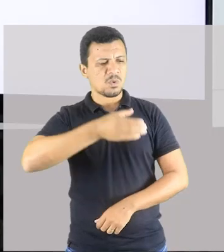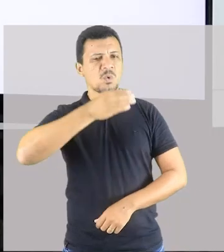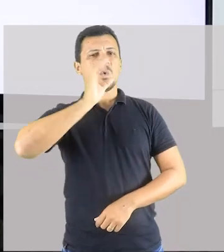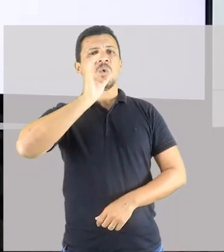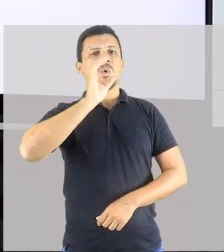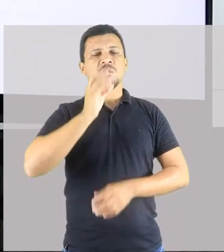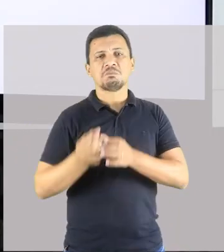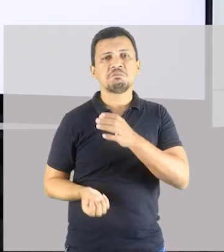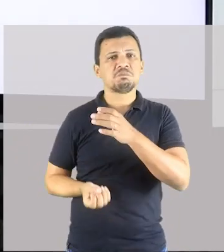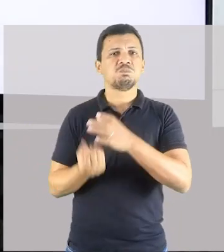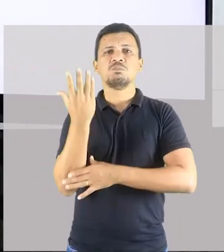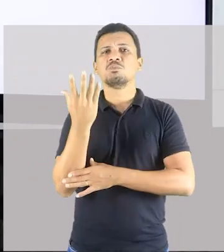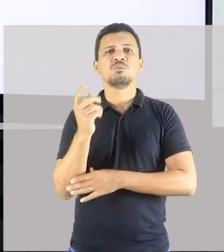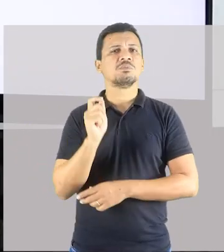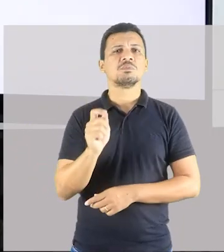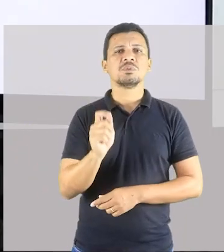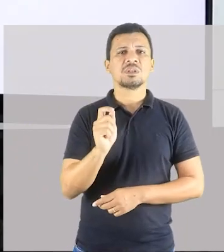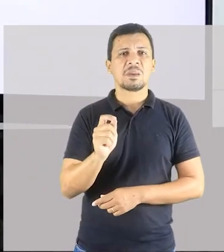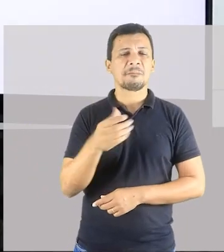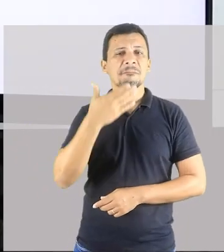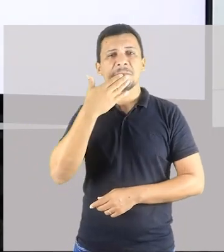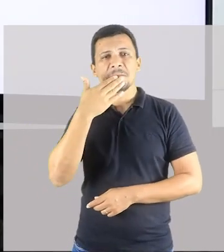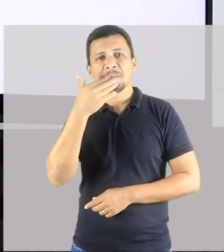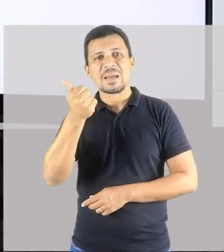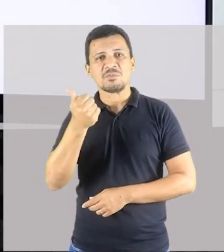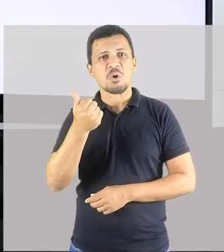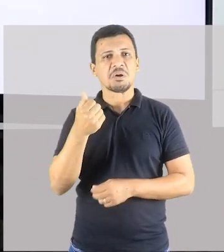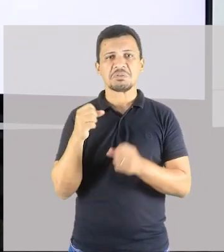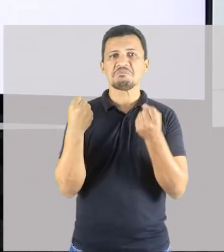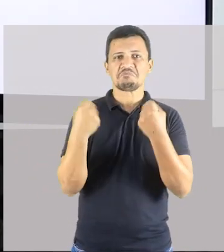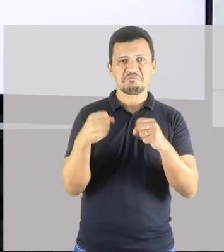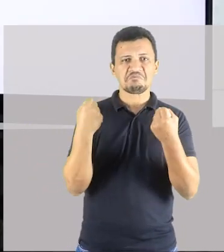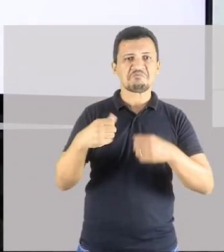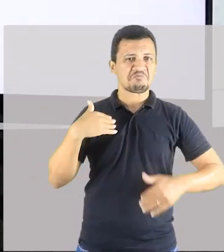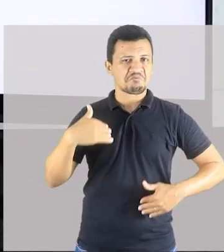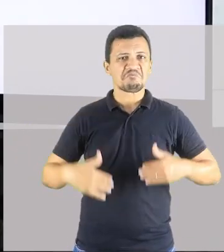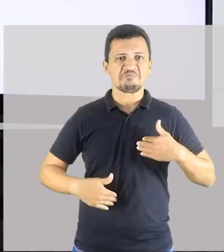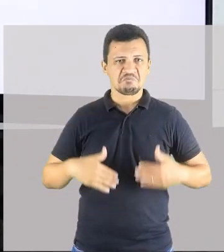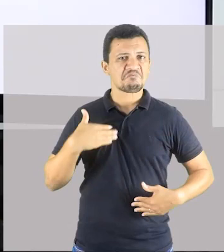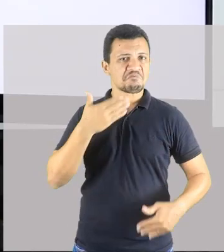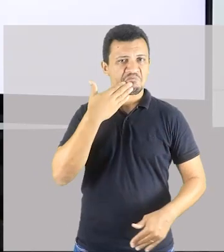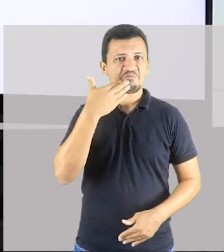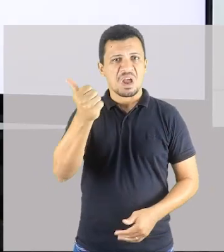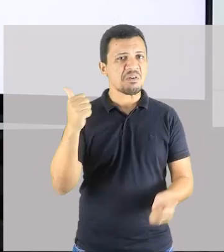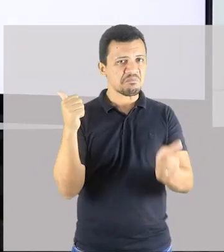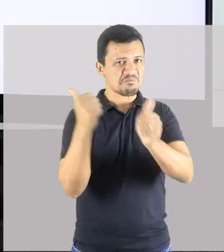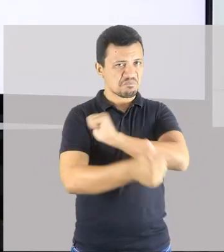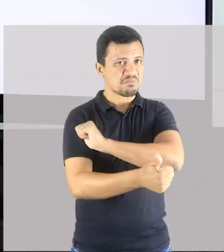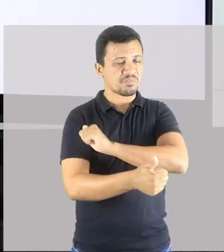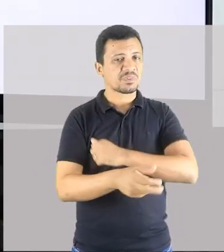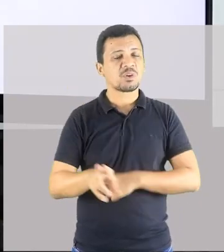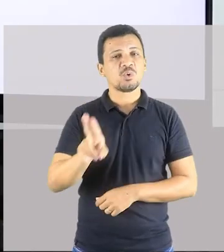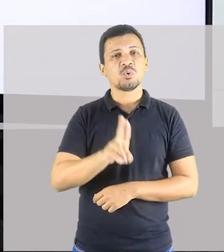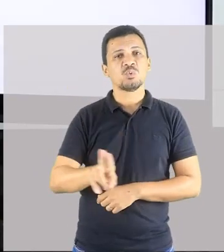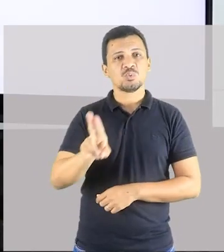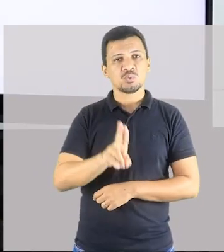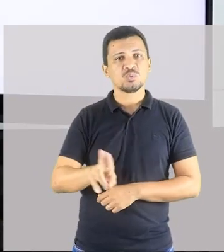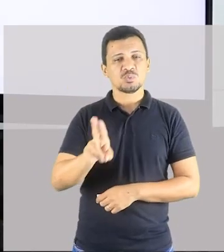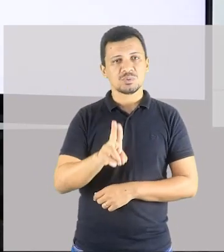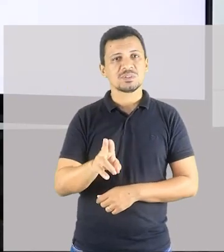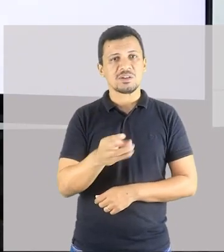gerava, né, uma melhora na sua performance. Então ele, com frequência,